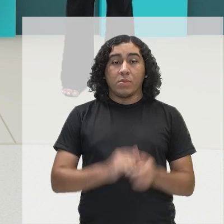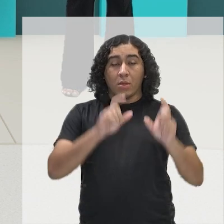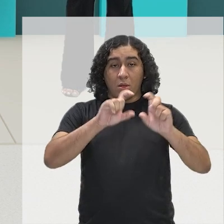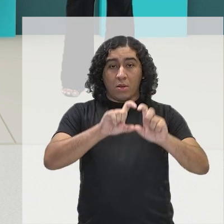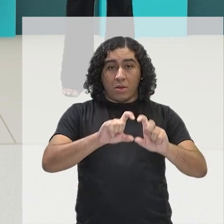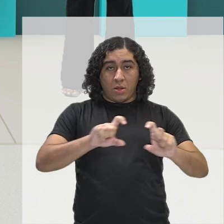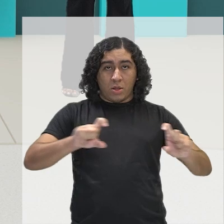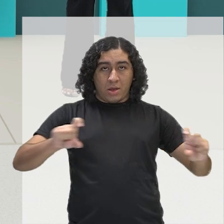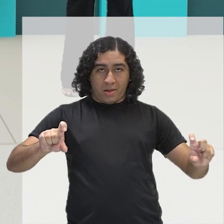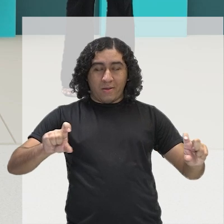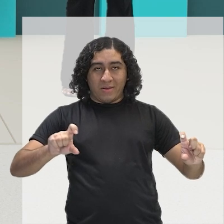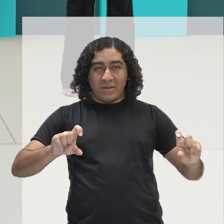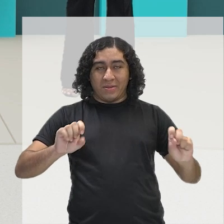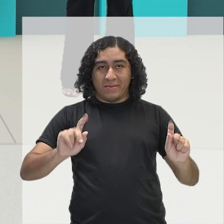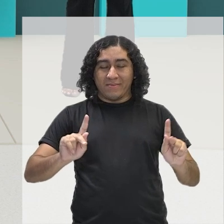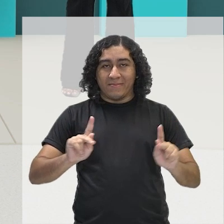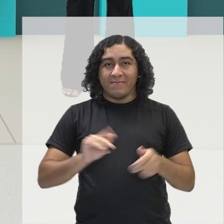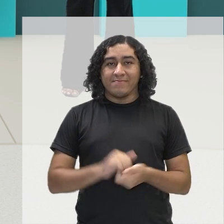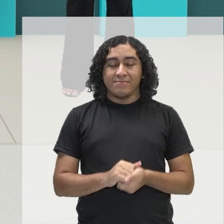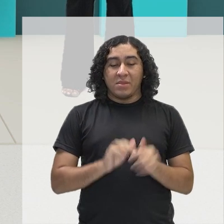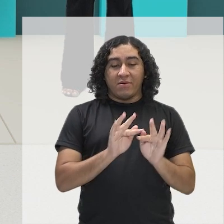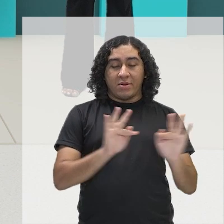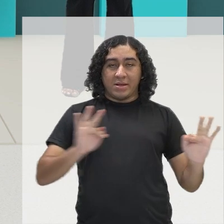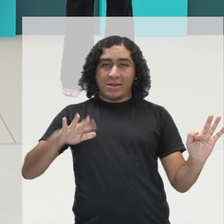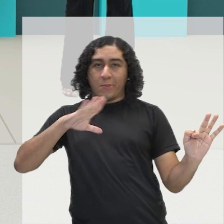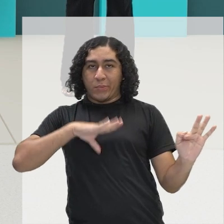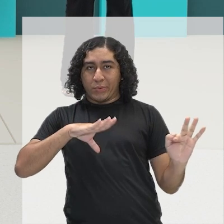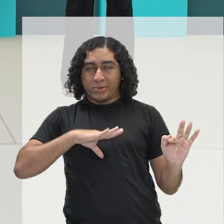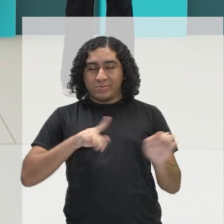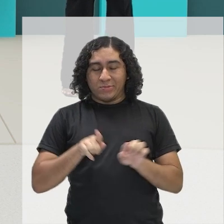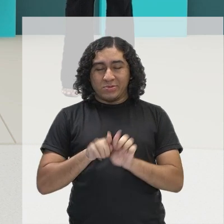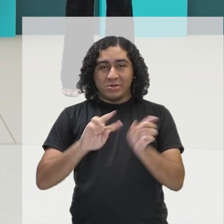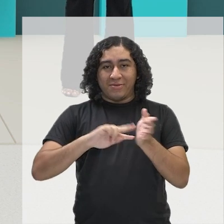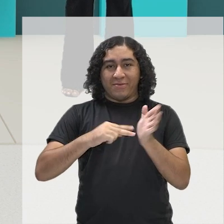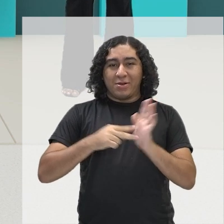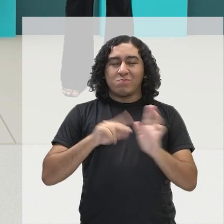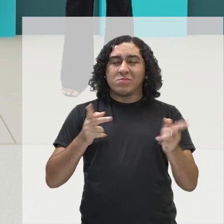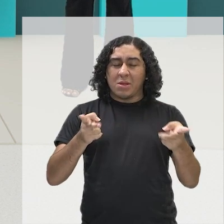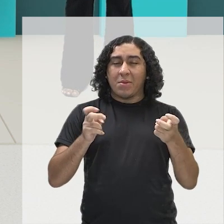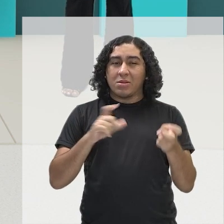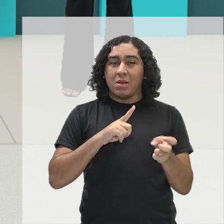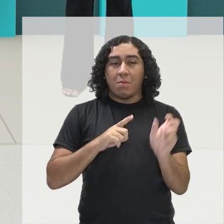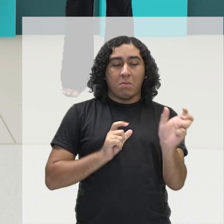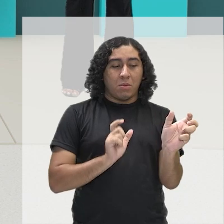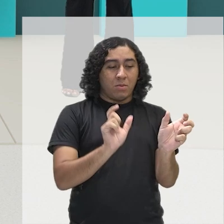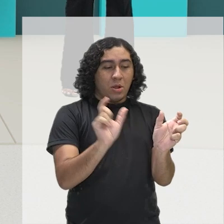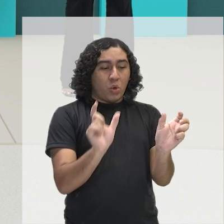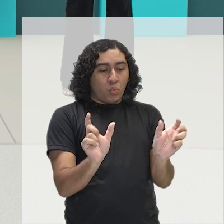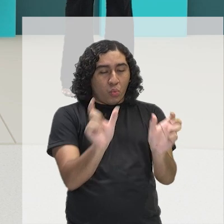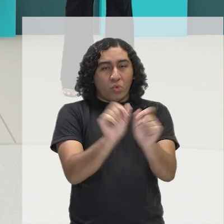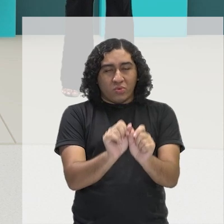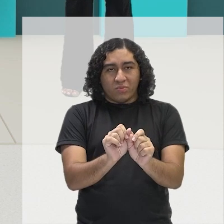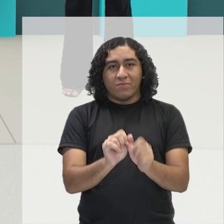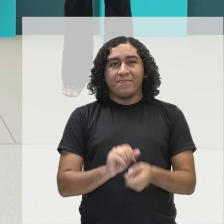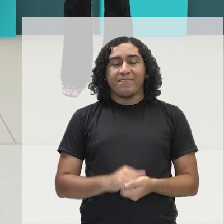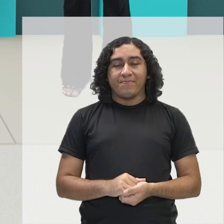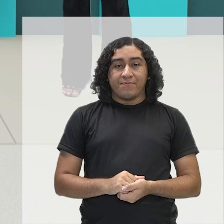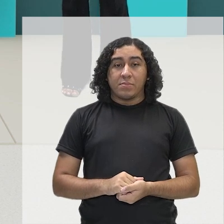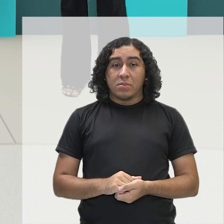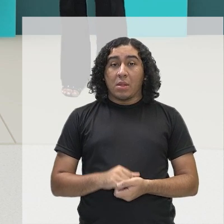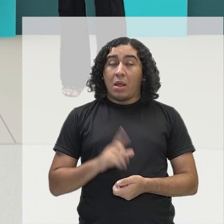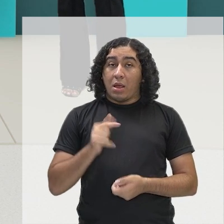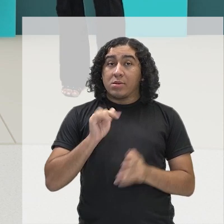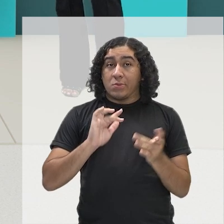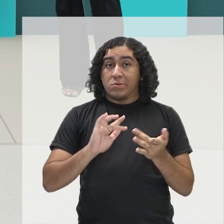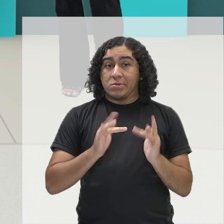let me think, ok? Deixe-me pensar, let me think. Viram que juntou, né? Diminuiu, e é mais ou menos